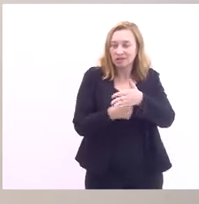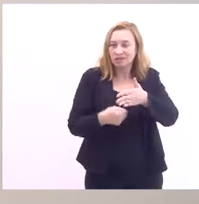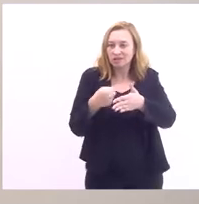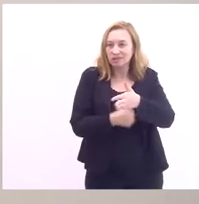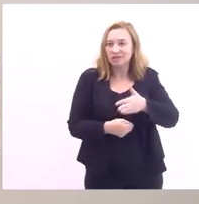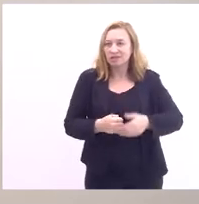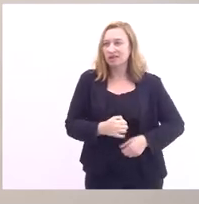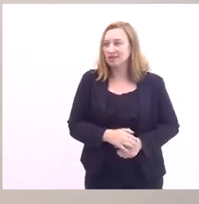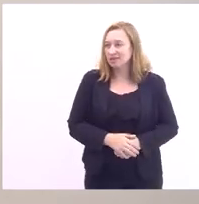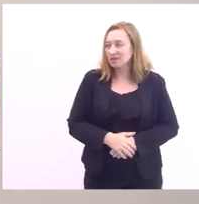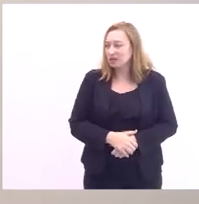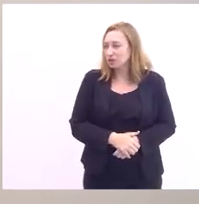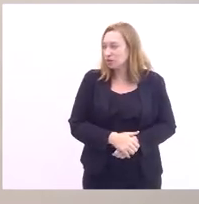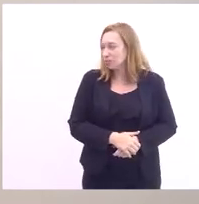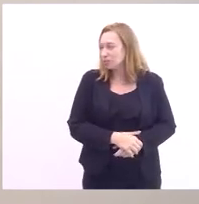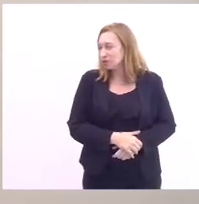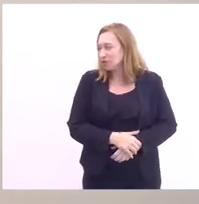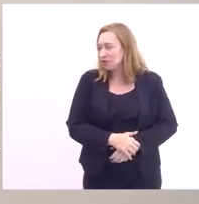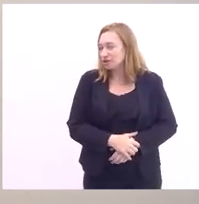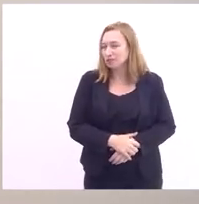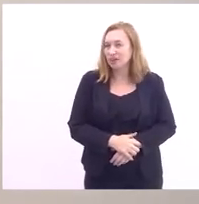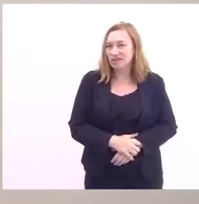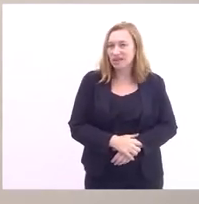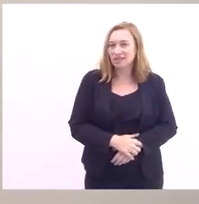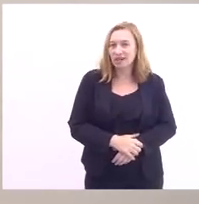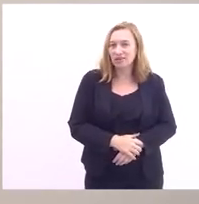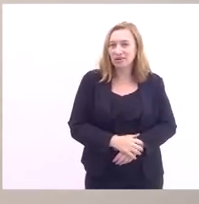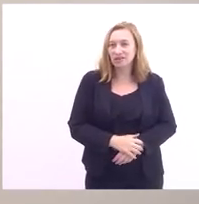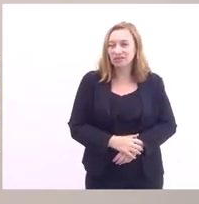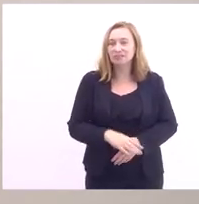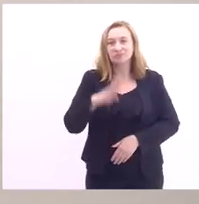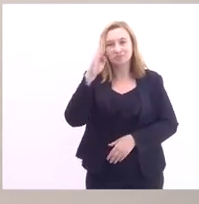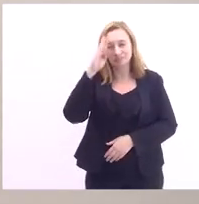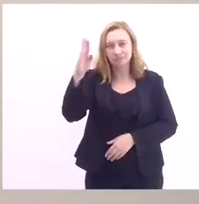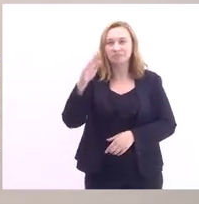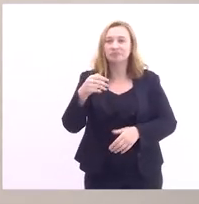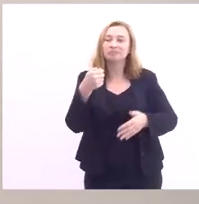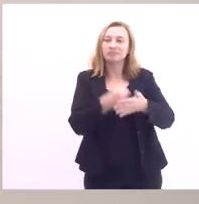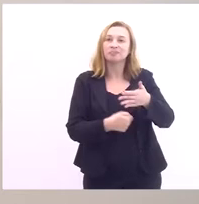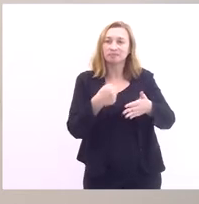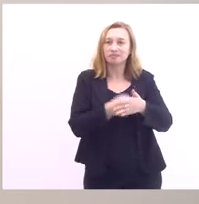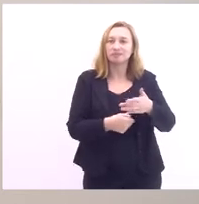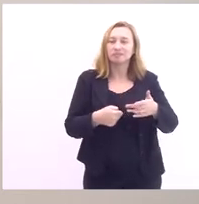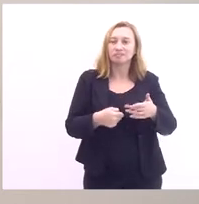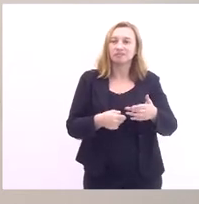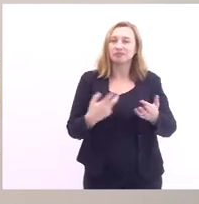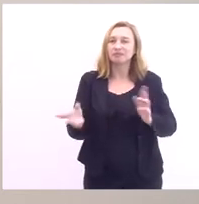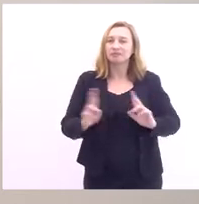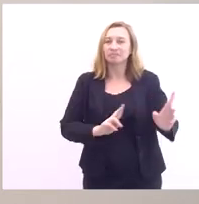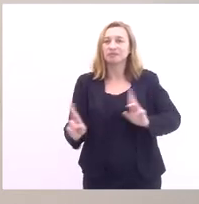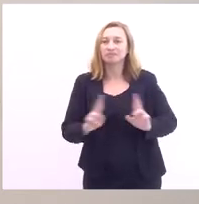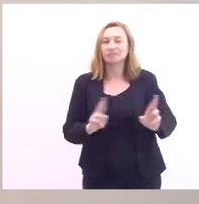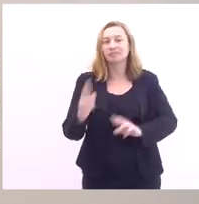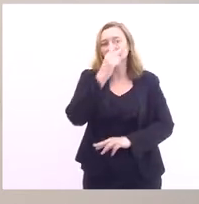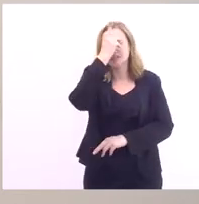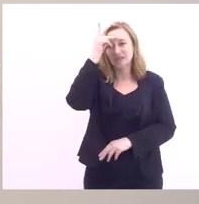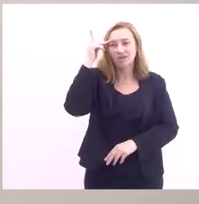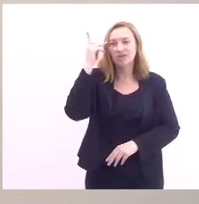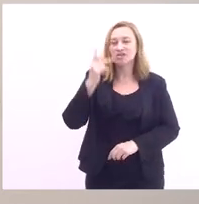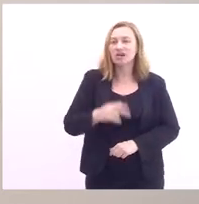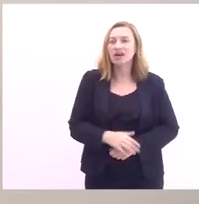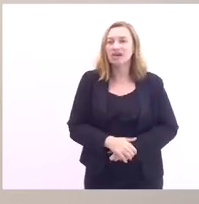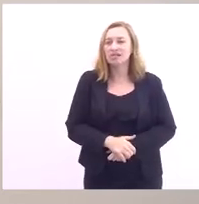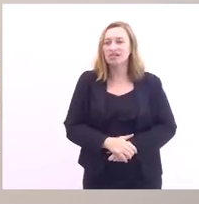por tantos, precisamos lutar agora, principalmente em relação às pessoas que tiveram